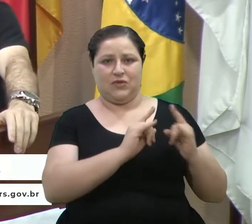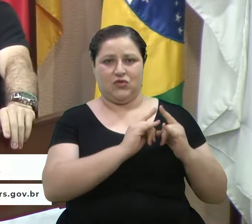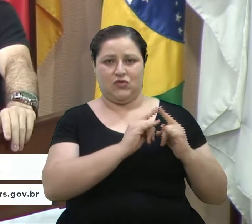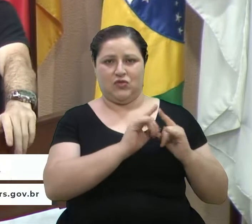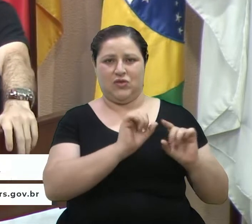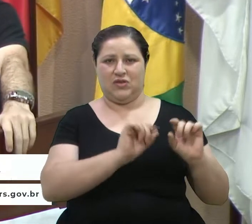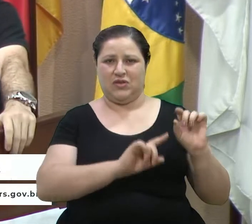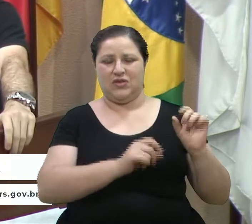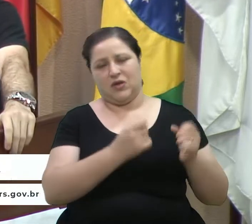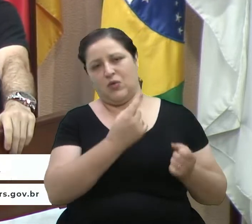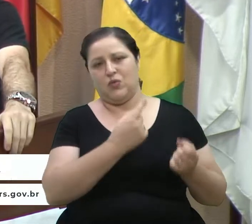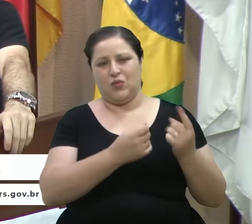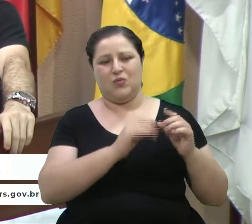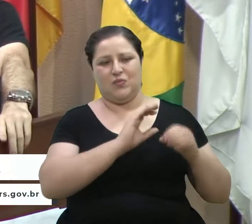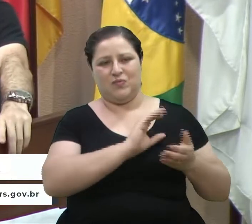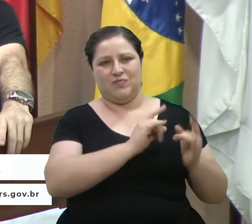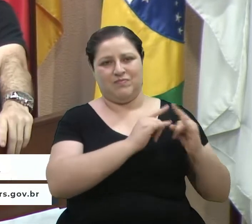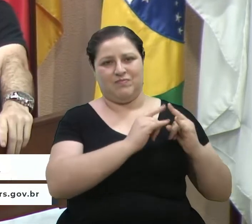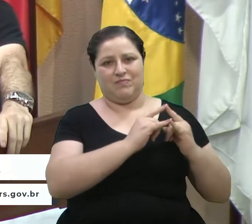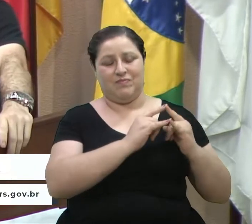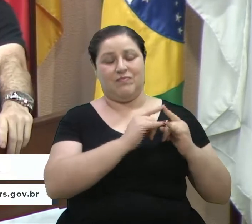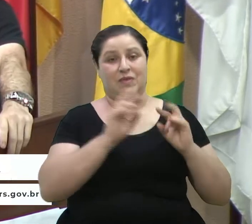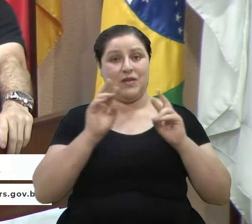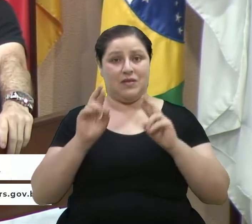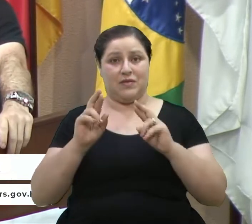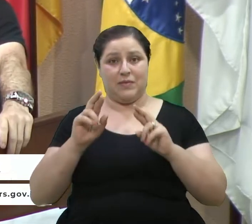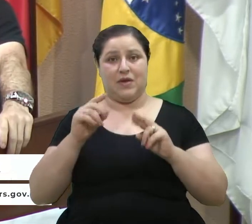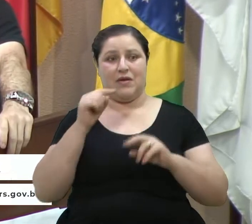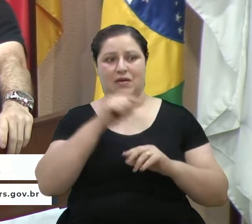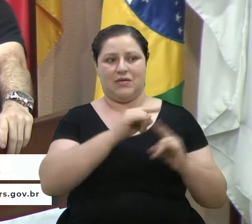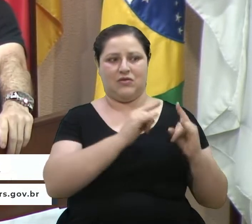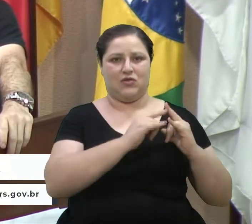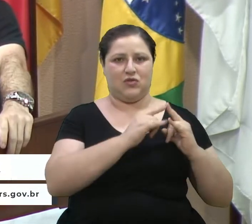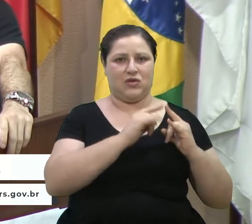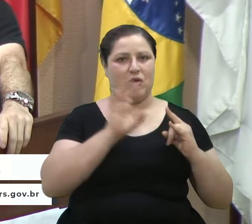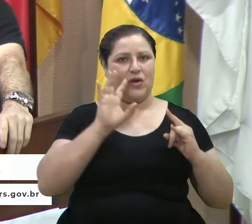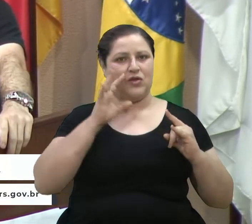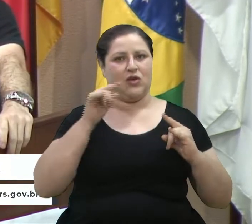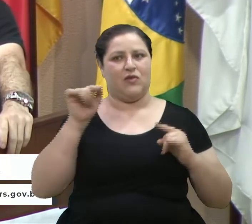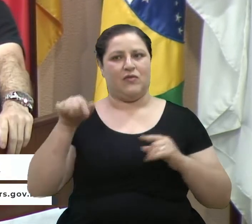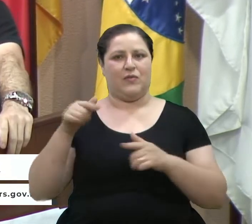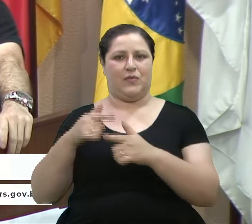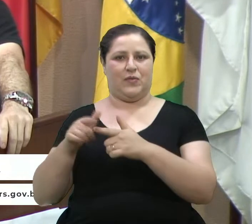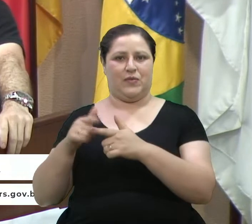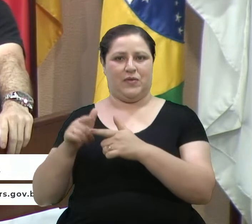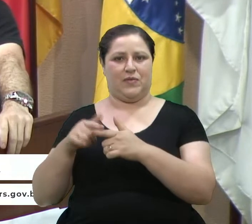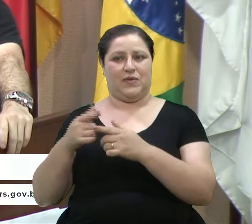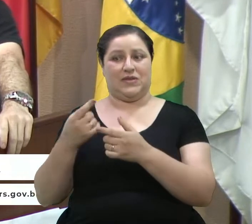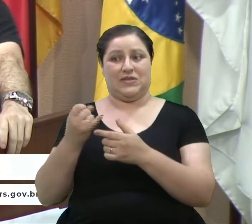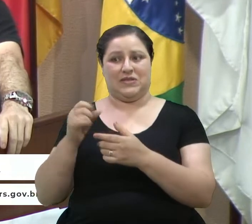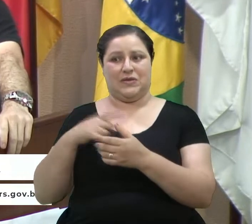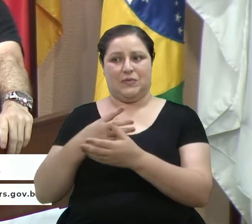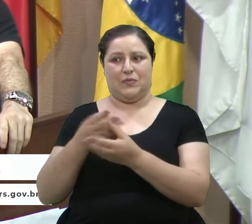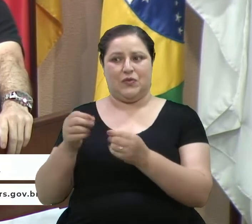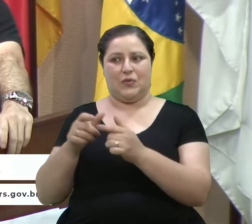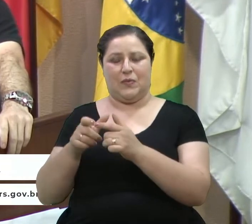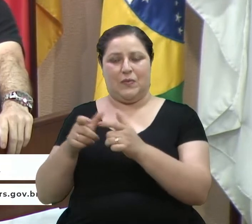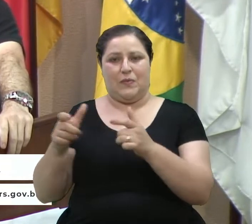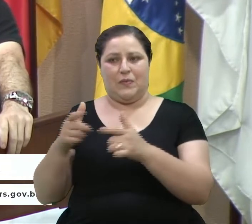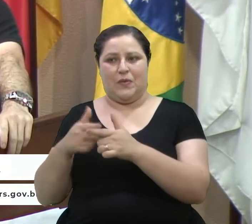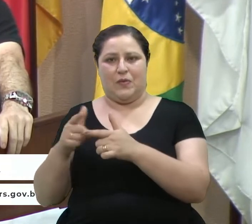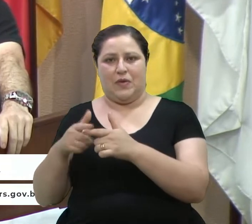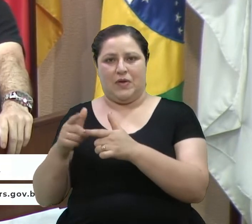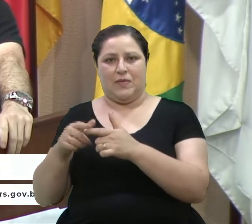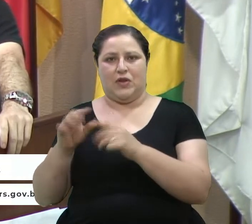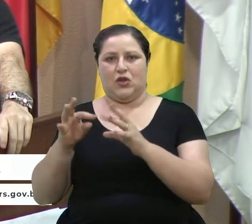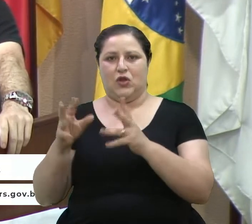essas instituições resolvam o problema, porque quando o problema está demais, todo mundo empurra para a polícia, a culpa é da